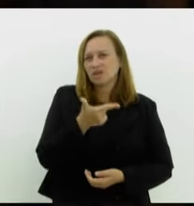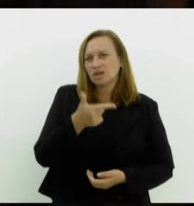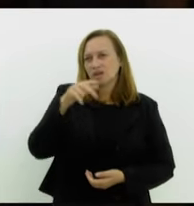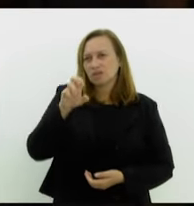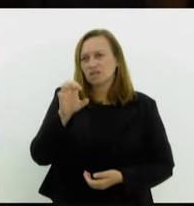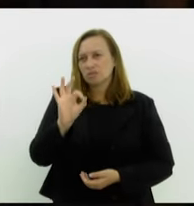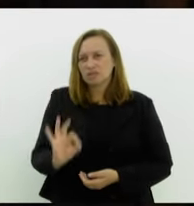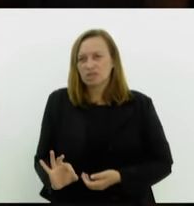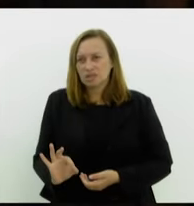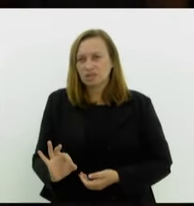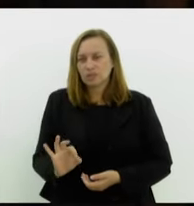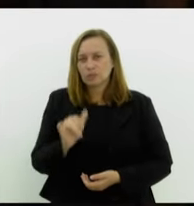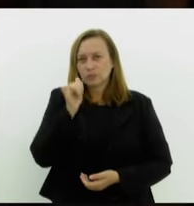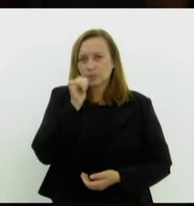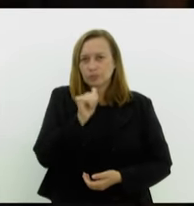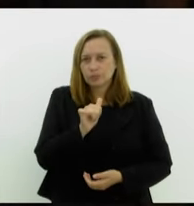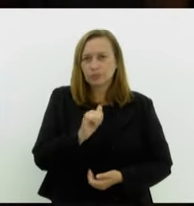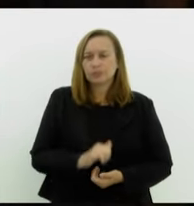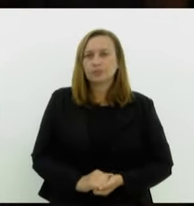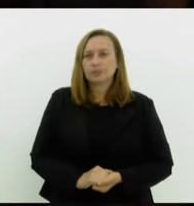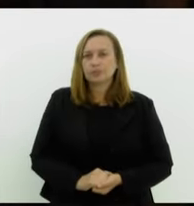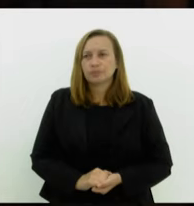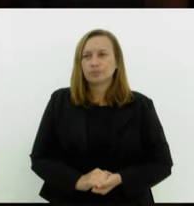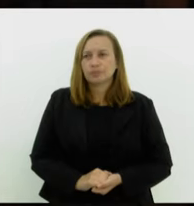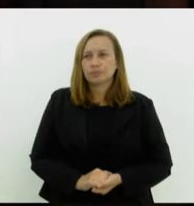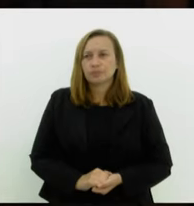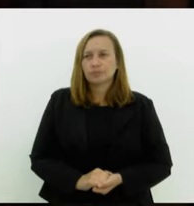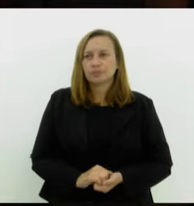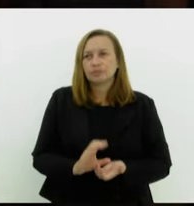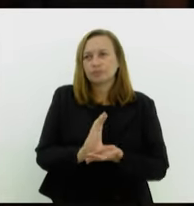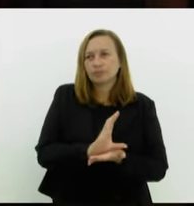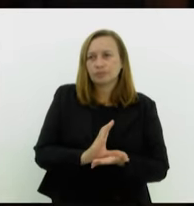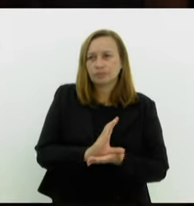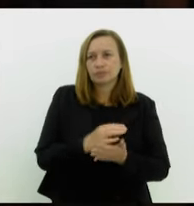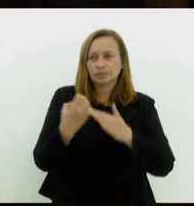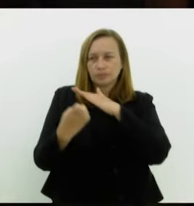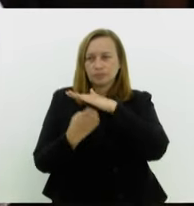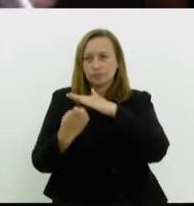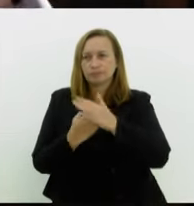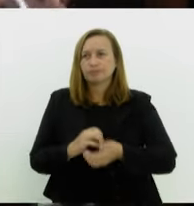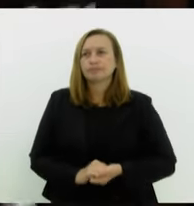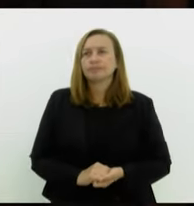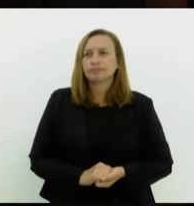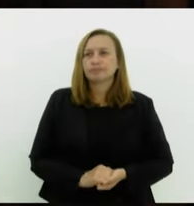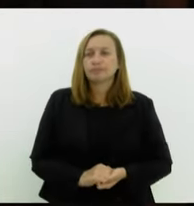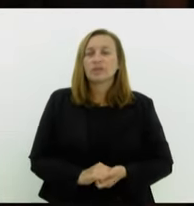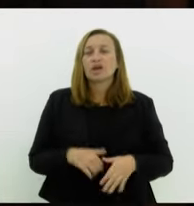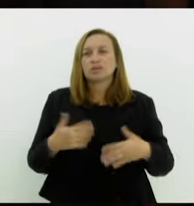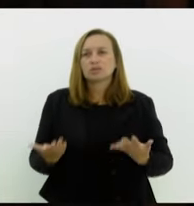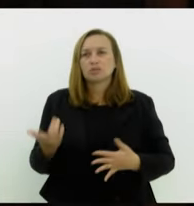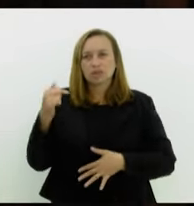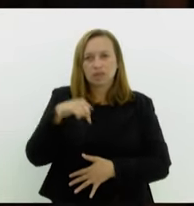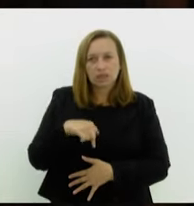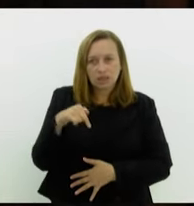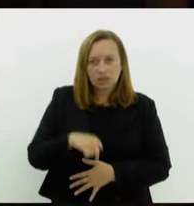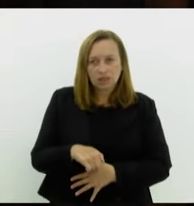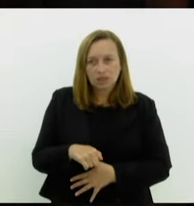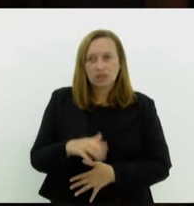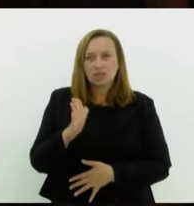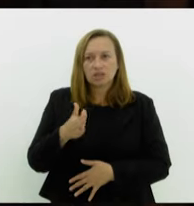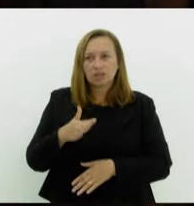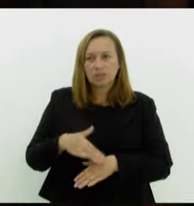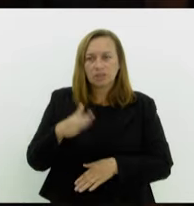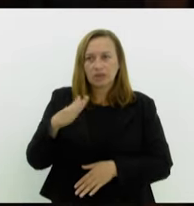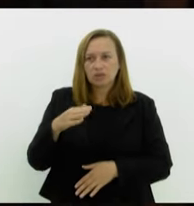25% de mulheres nos conselhos das grandes empresas então aqui a gente já tá maior do que a